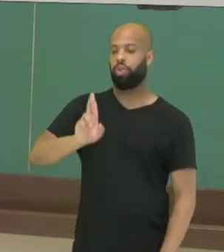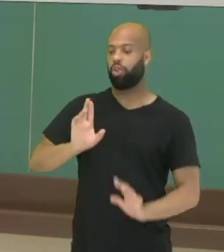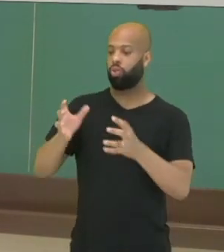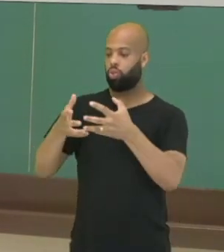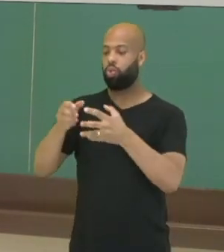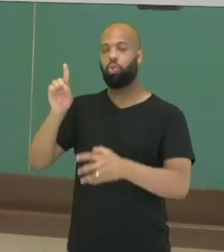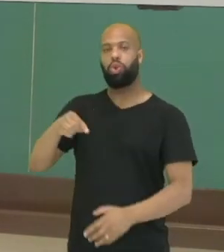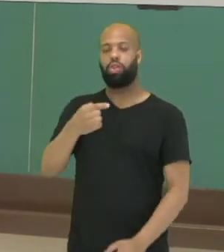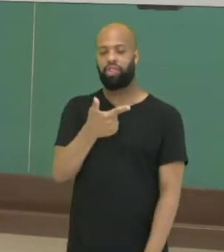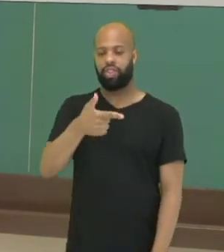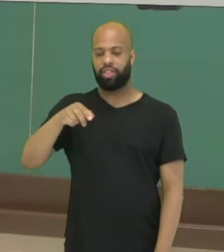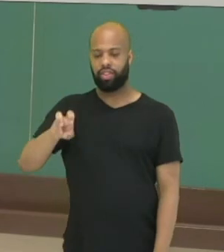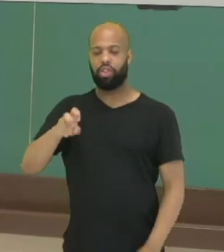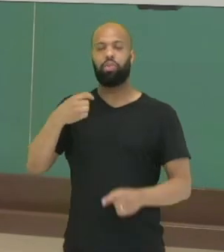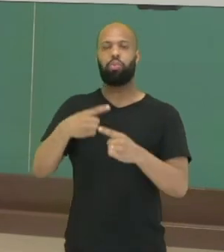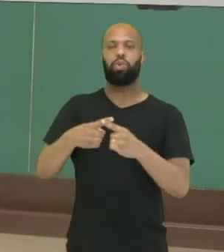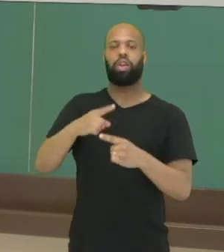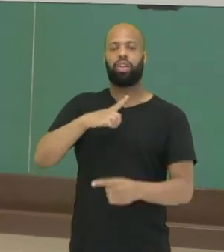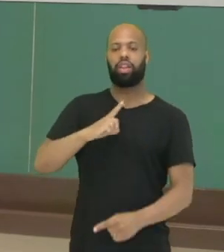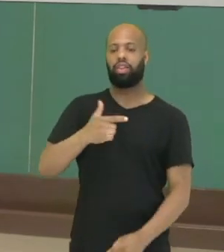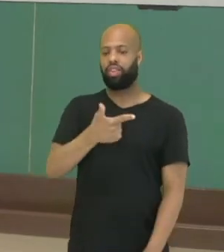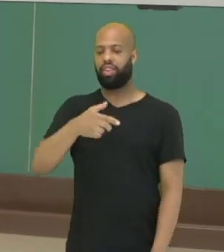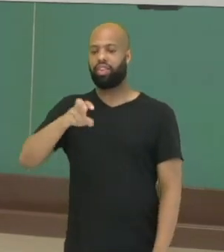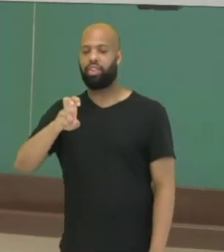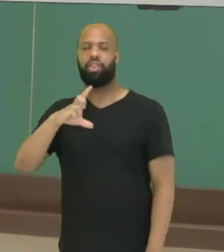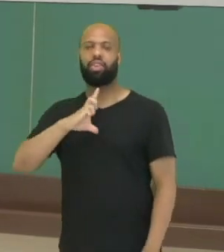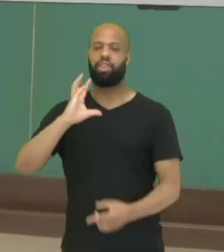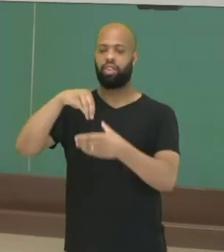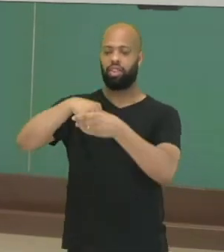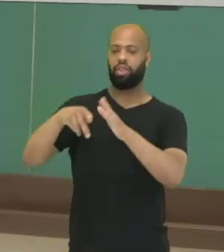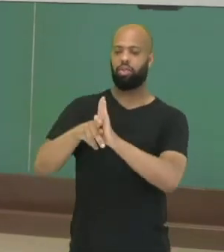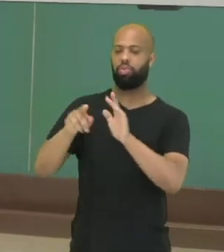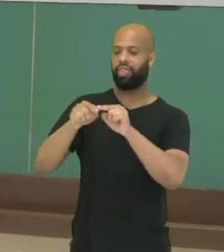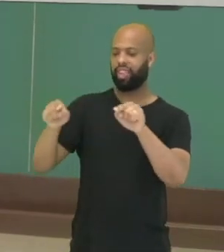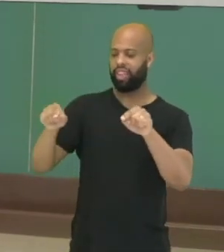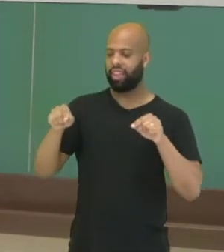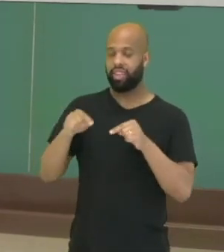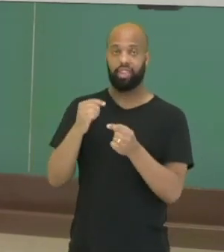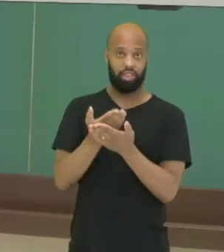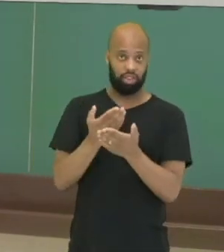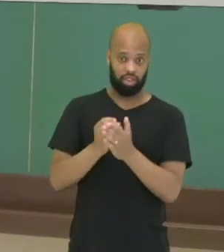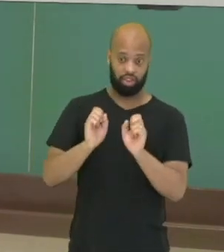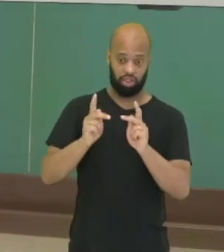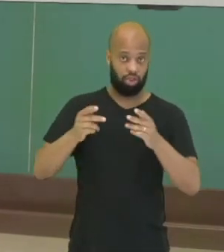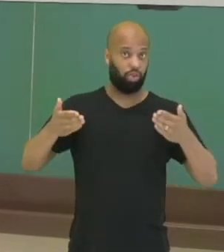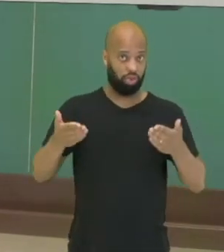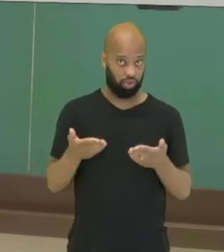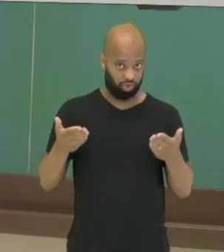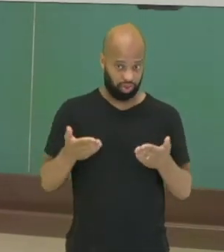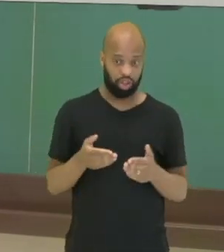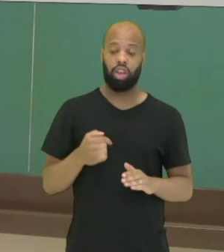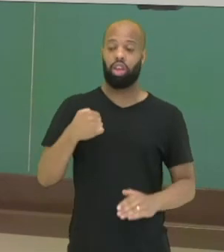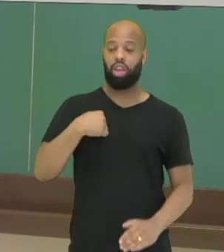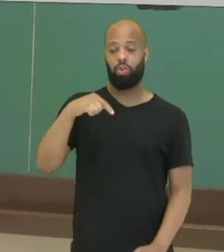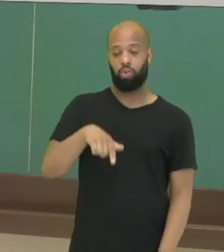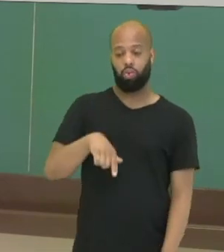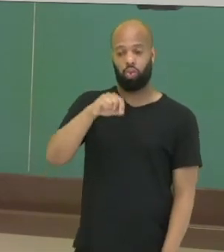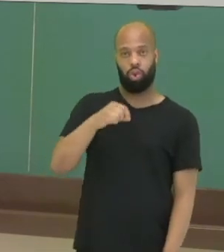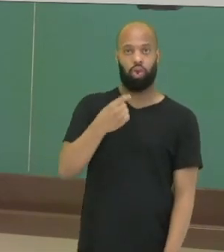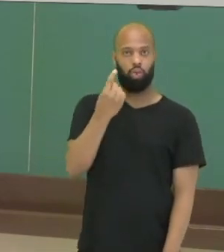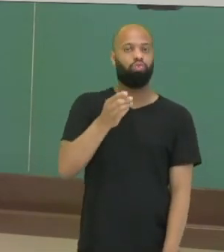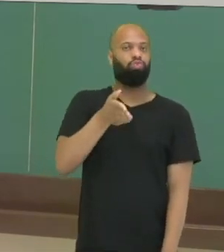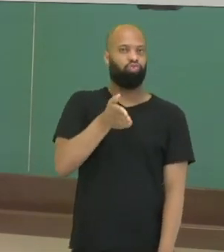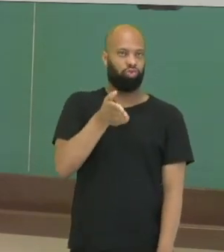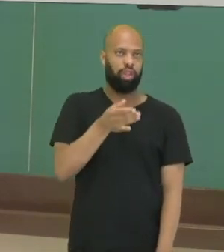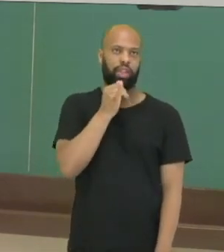são 25, é os 25 que estão ali na minha classe hoje. Escolhido um,